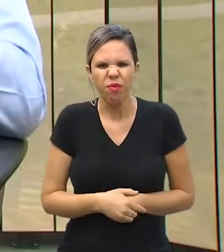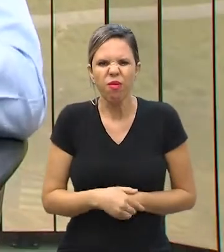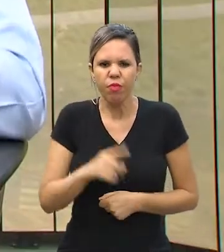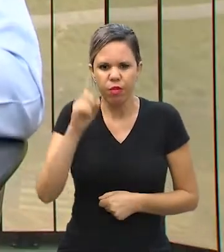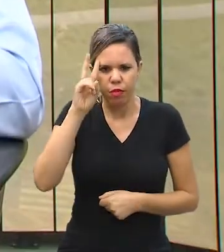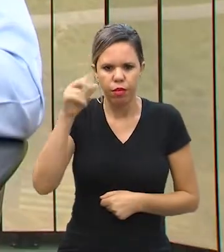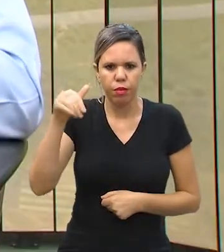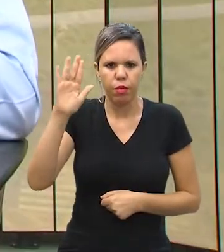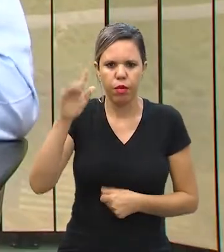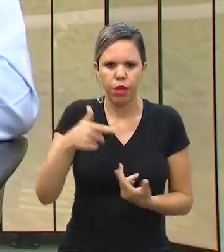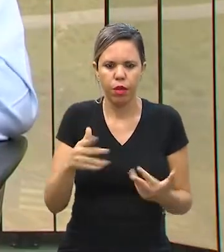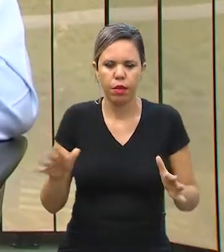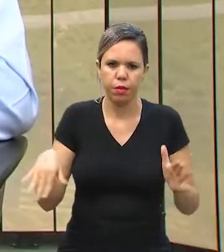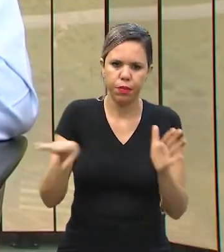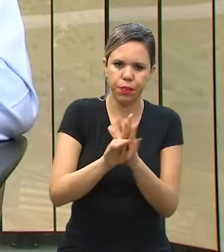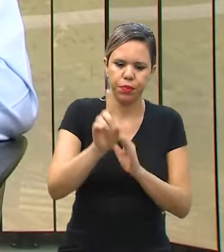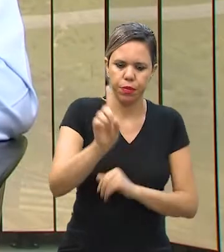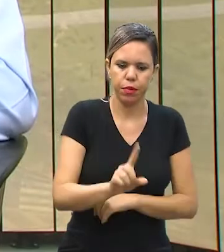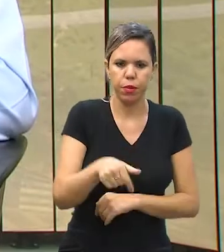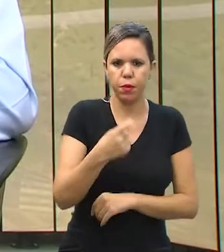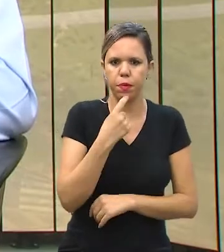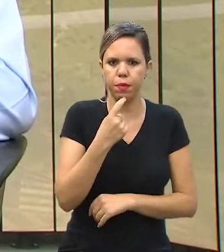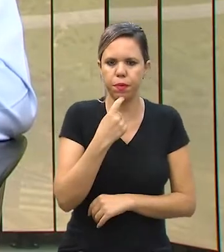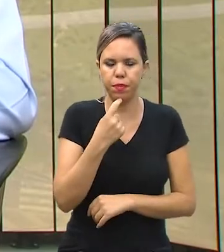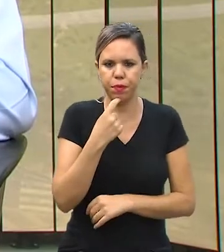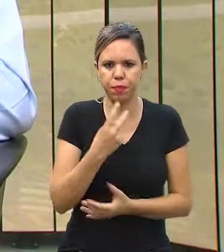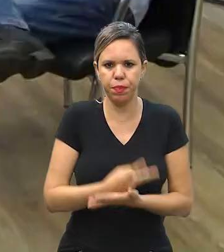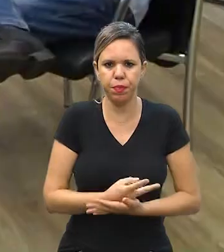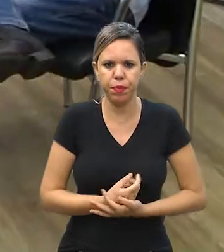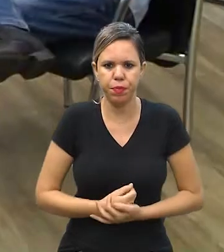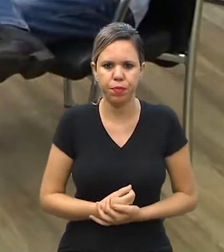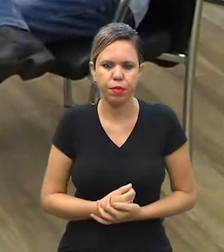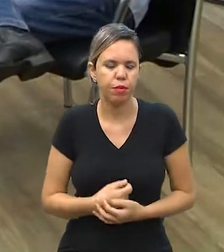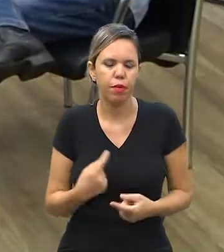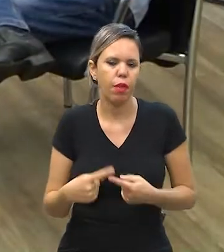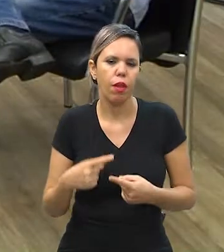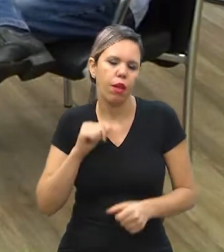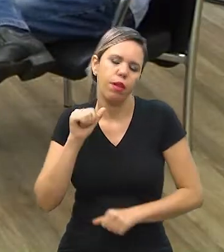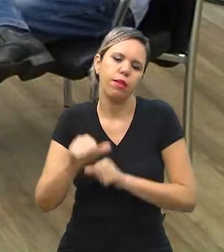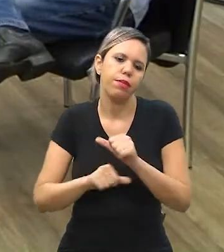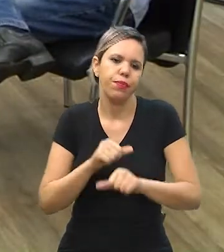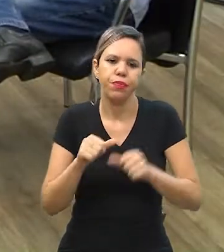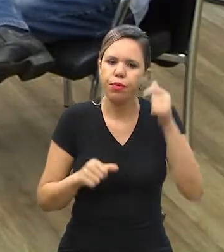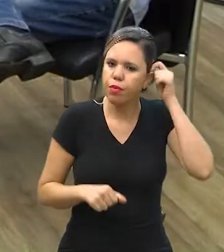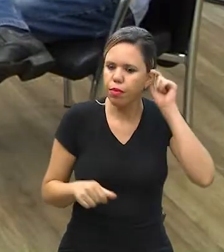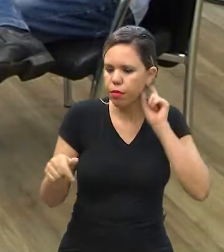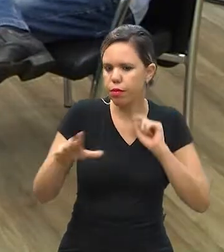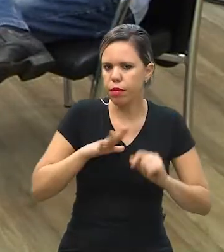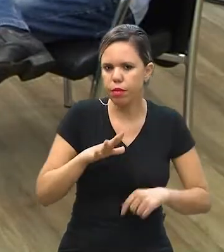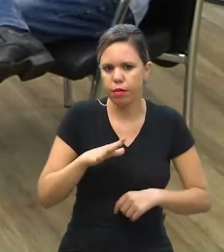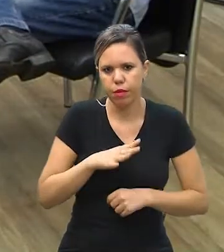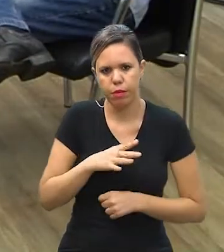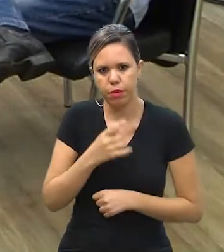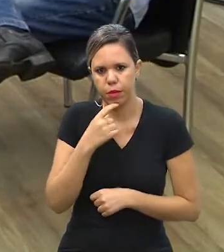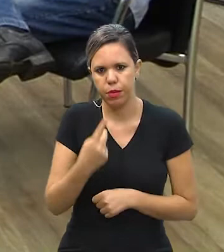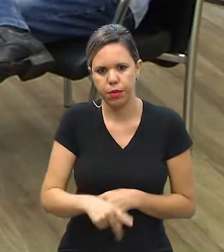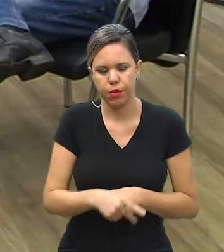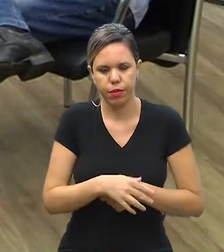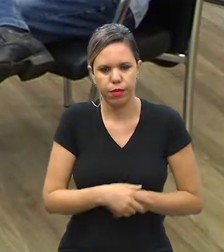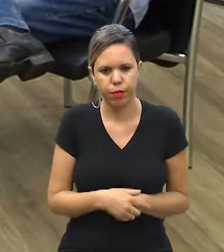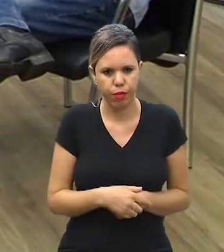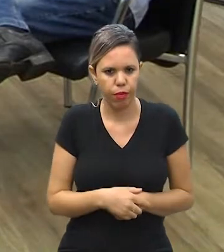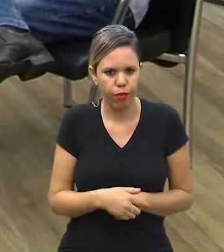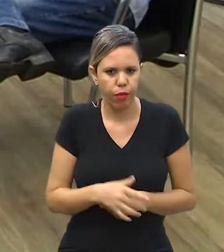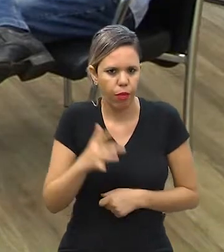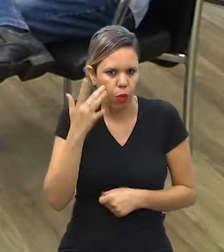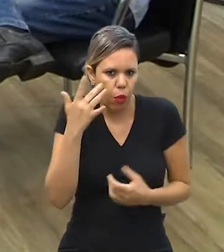lembro mais quando eu cheguei aqui em Campinas mesmo. E por que a mudança de Cianorte para Campinas? Olha, eu acho